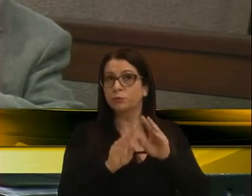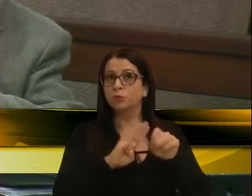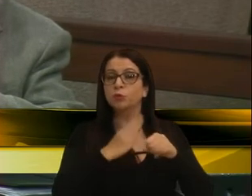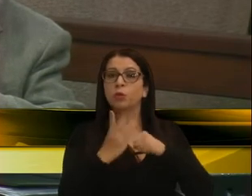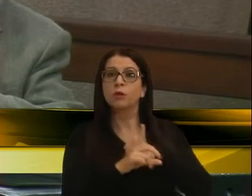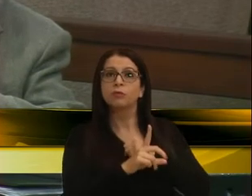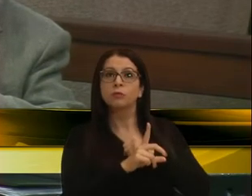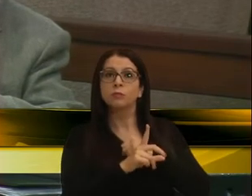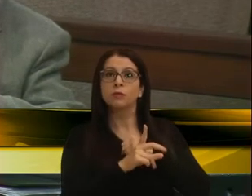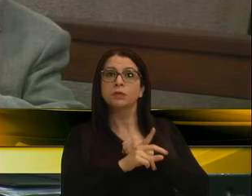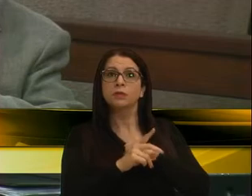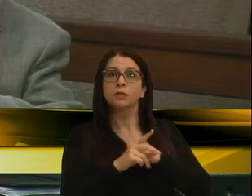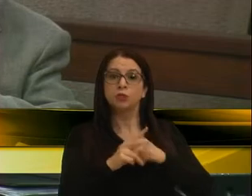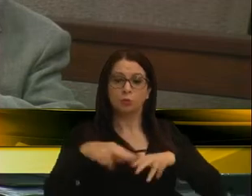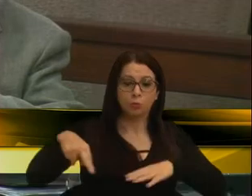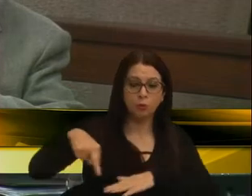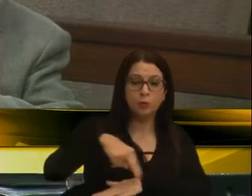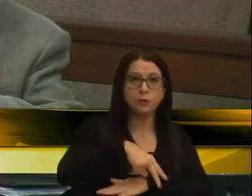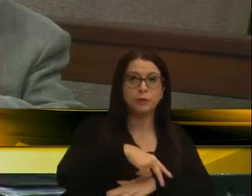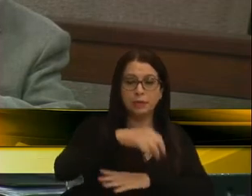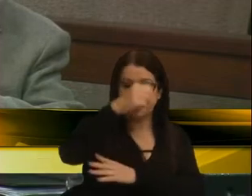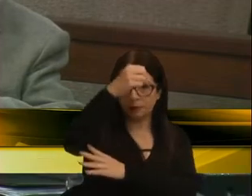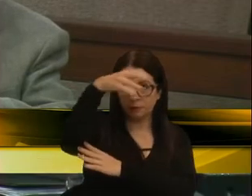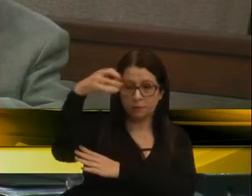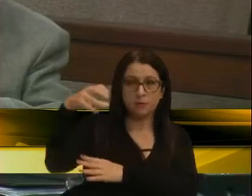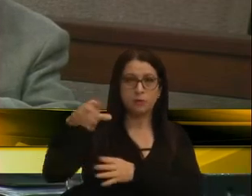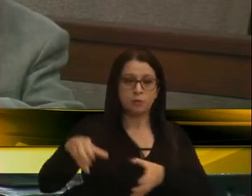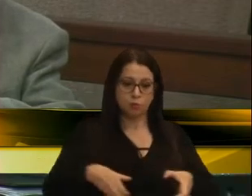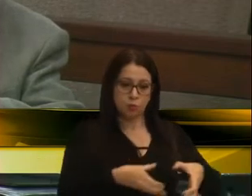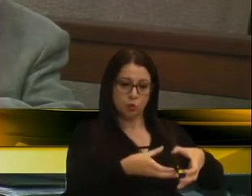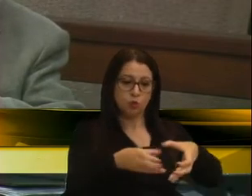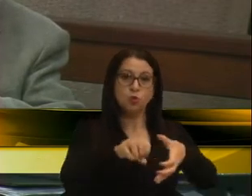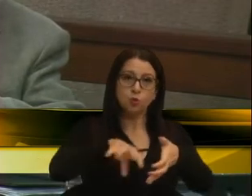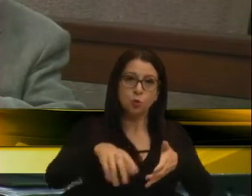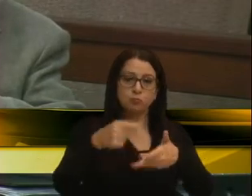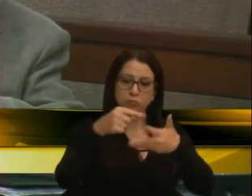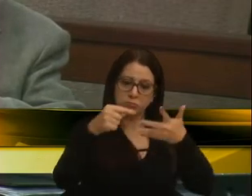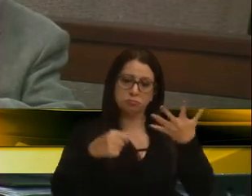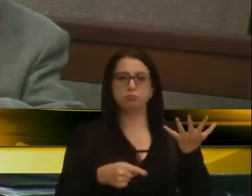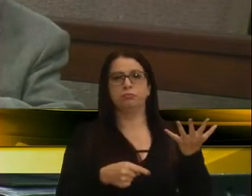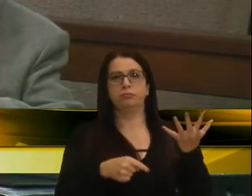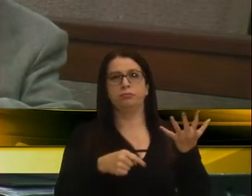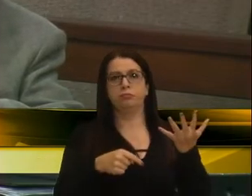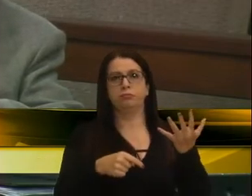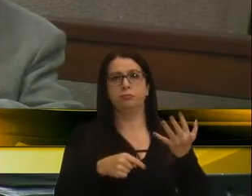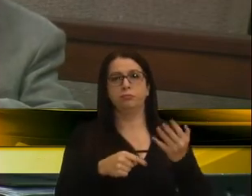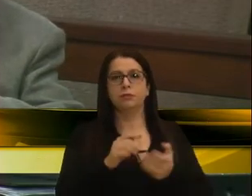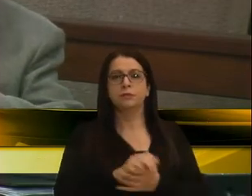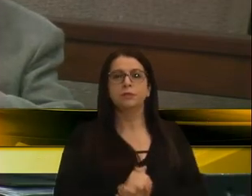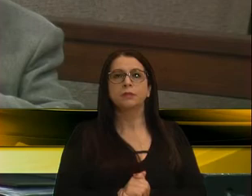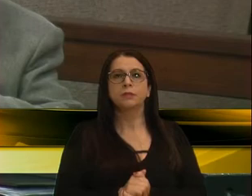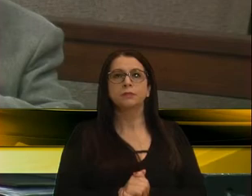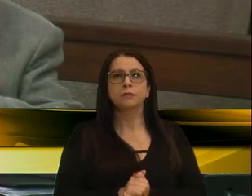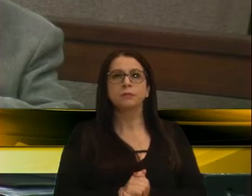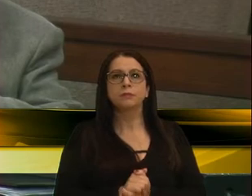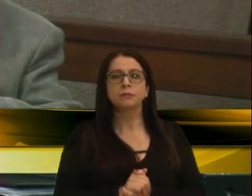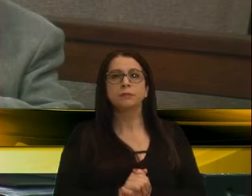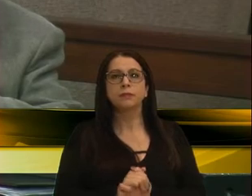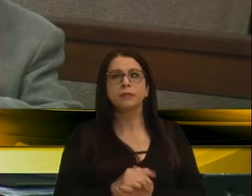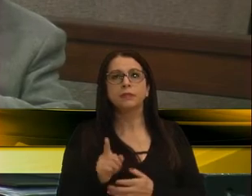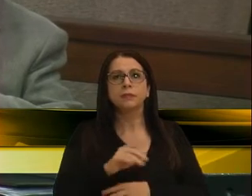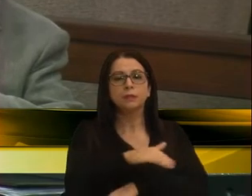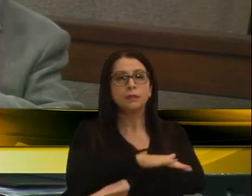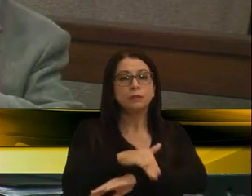loteamento passeio, está previsto iluminação, esgoto, etc., pavimentação, tudo isso meio fio, não a